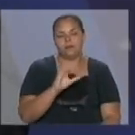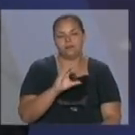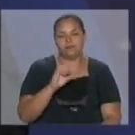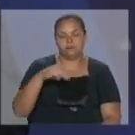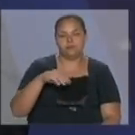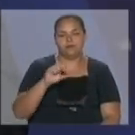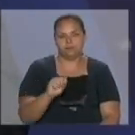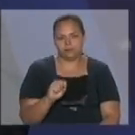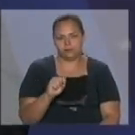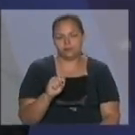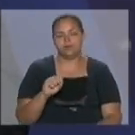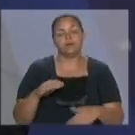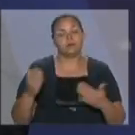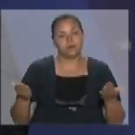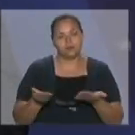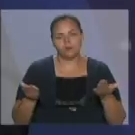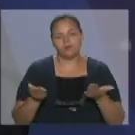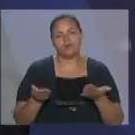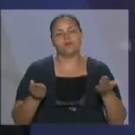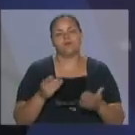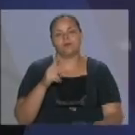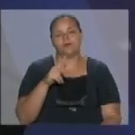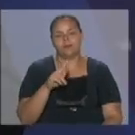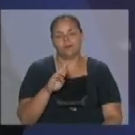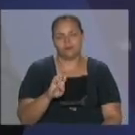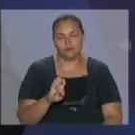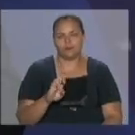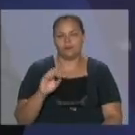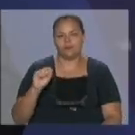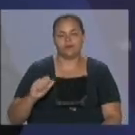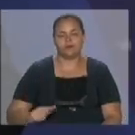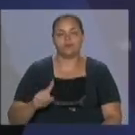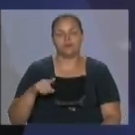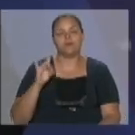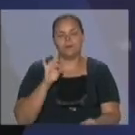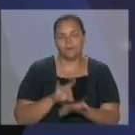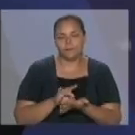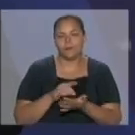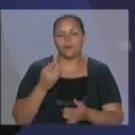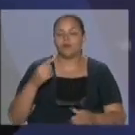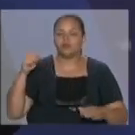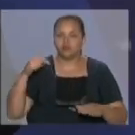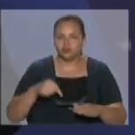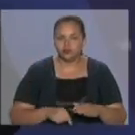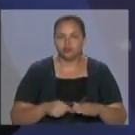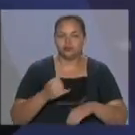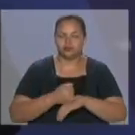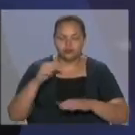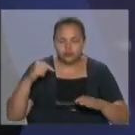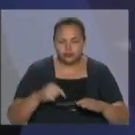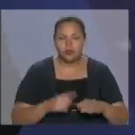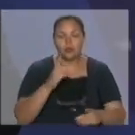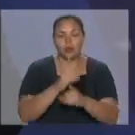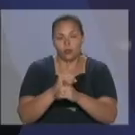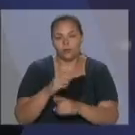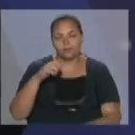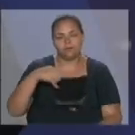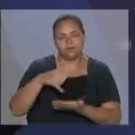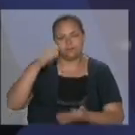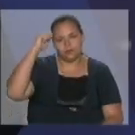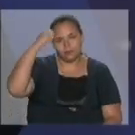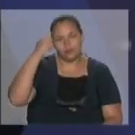ICMS. Então, hoje, o pré-sal é uma realidade, aonde você fura, você encontra petróleo. Hoje,